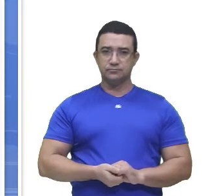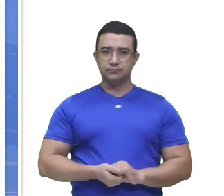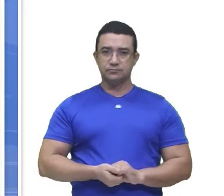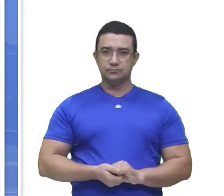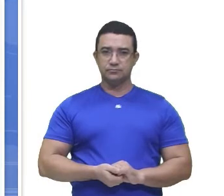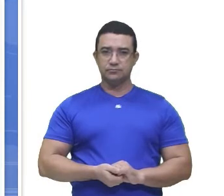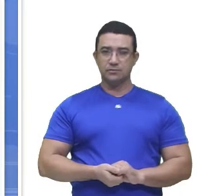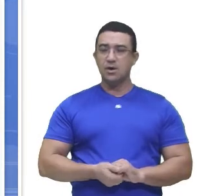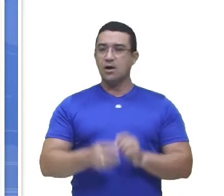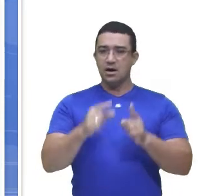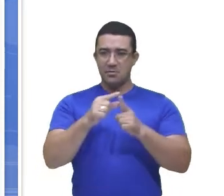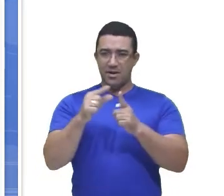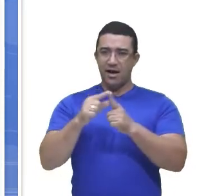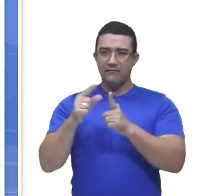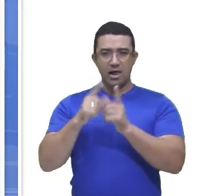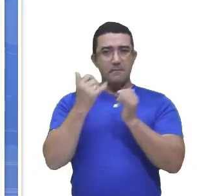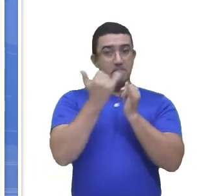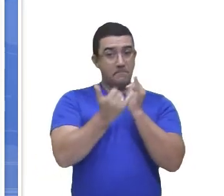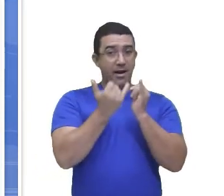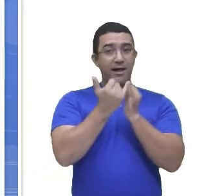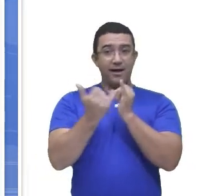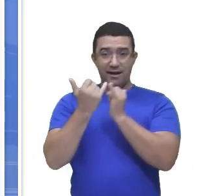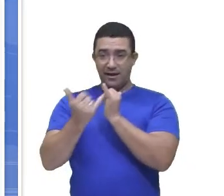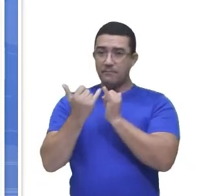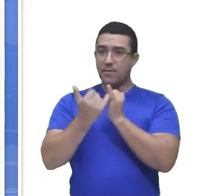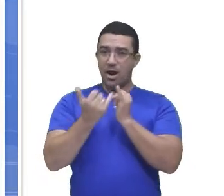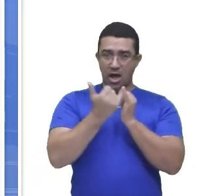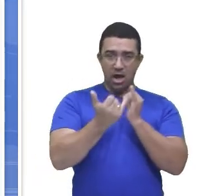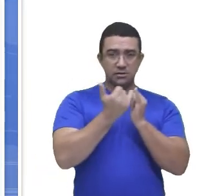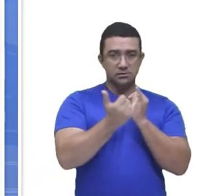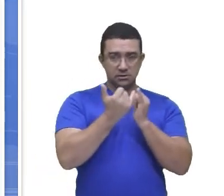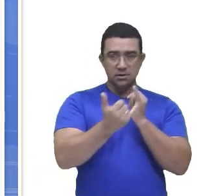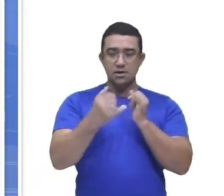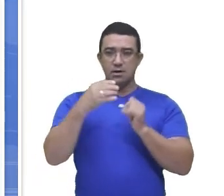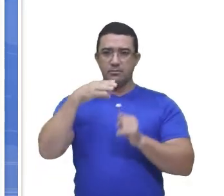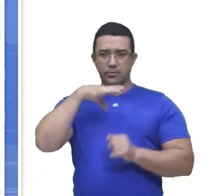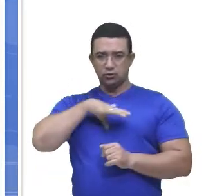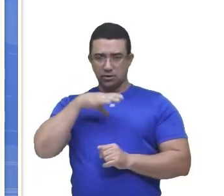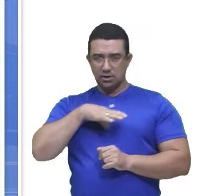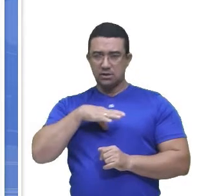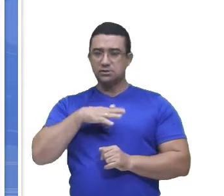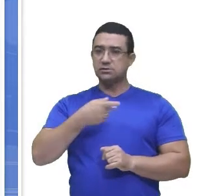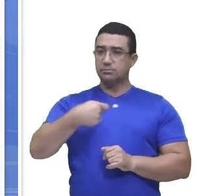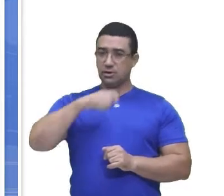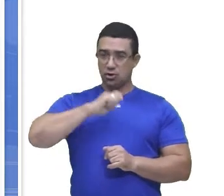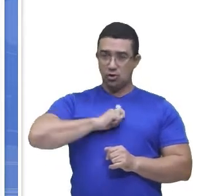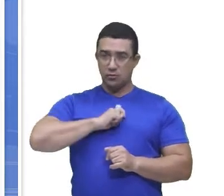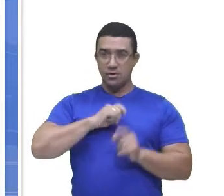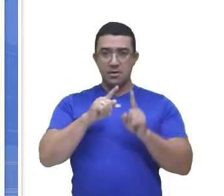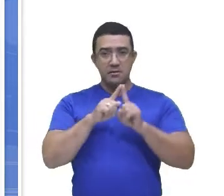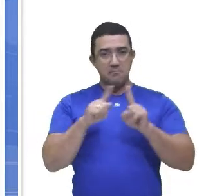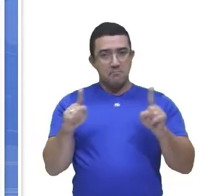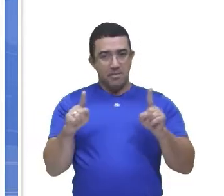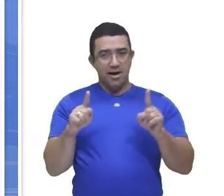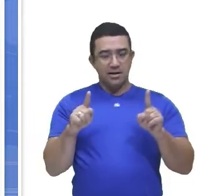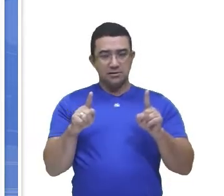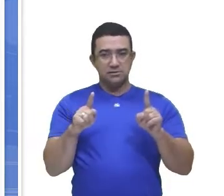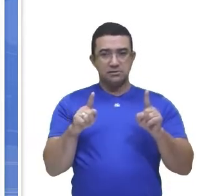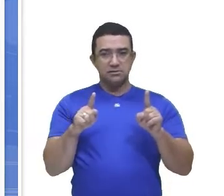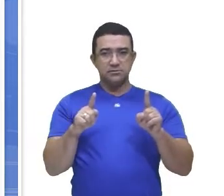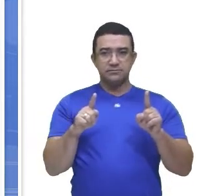as palavras heterotônicas, elas têm sentido diferentes. É verdade isso? Não. As heterossemânticas, sim, mas